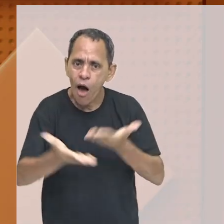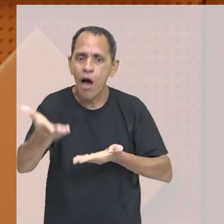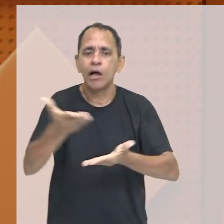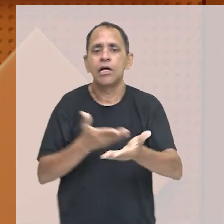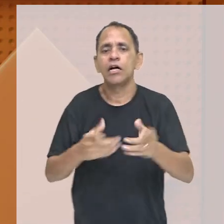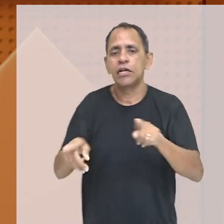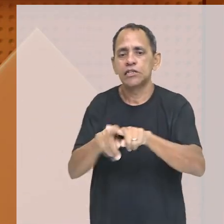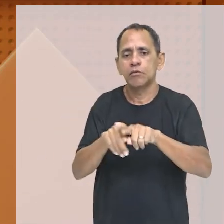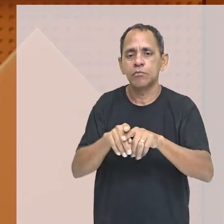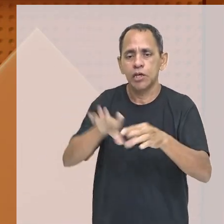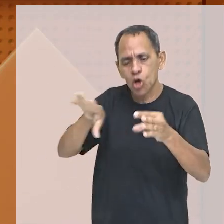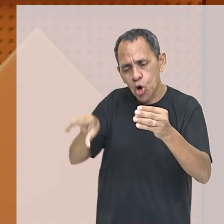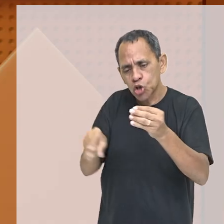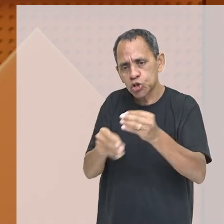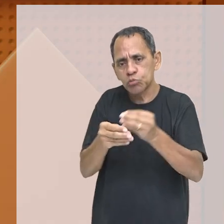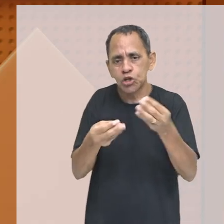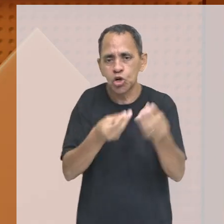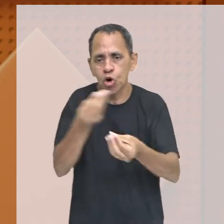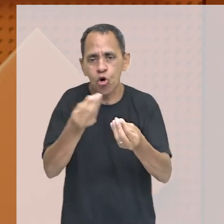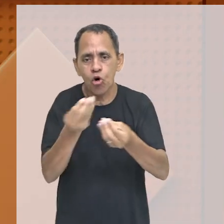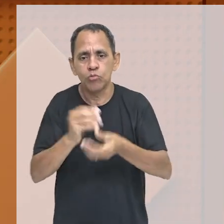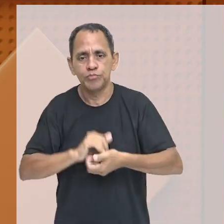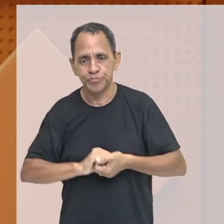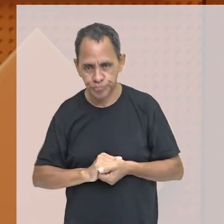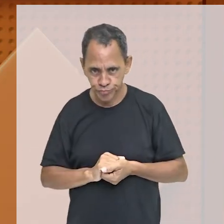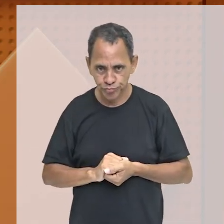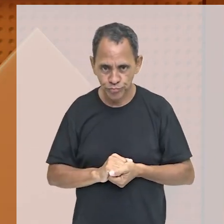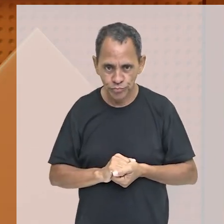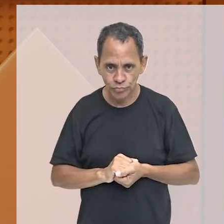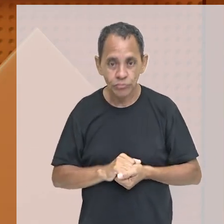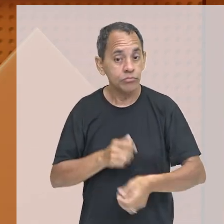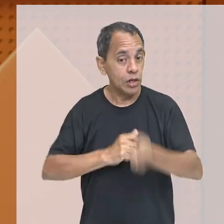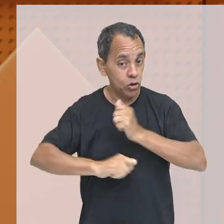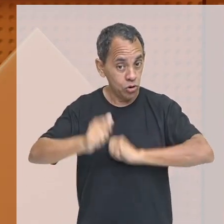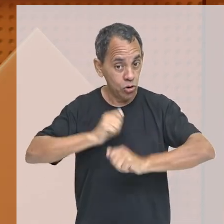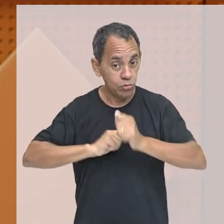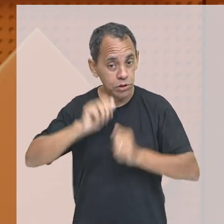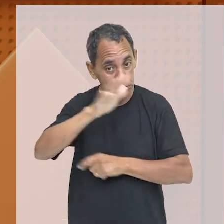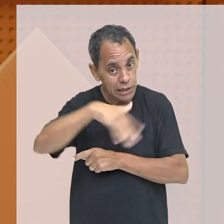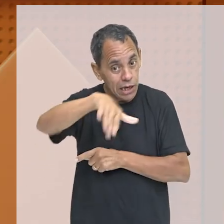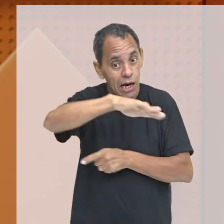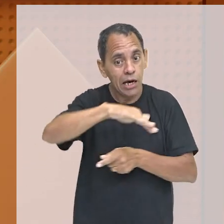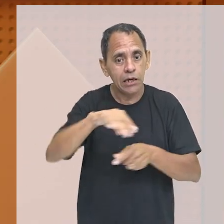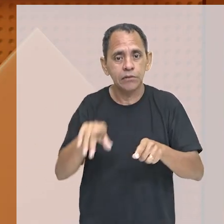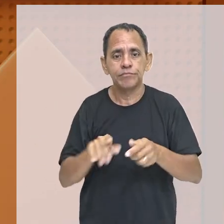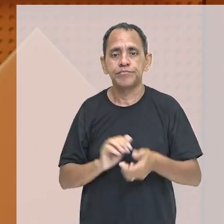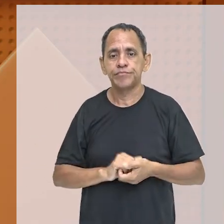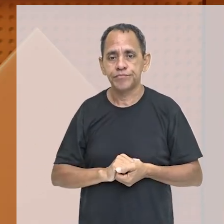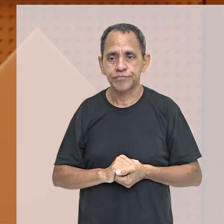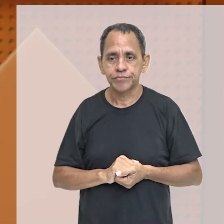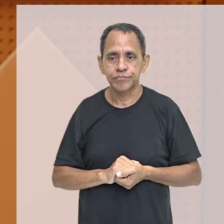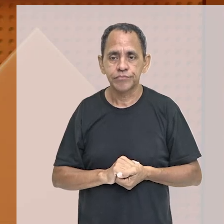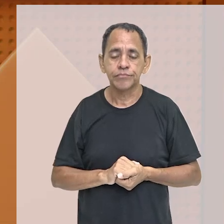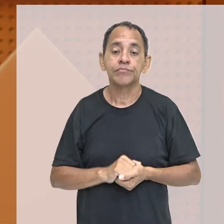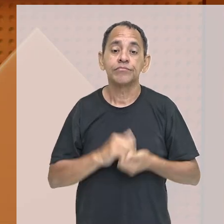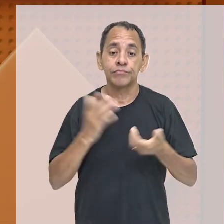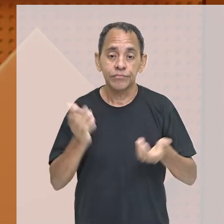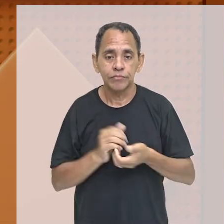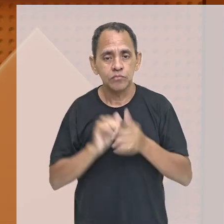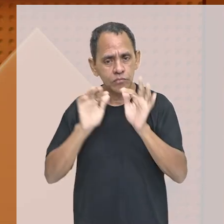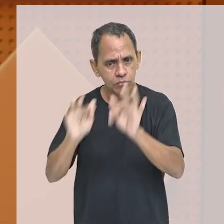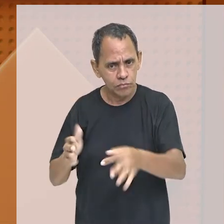parte, contribui com uma parte muito grande para a economia da região. Tudo bem? Assim, então, nós